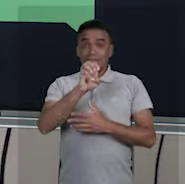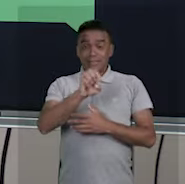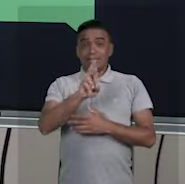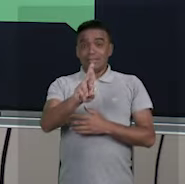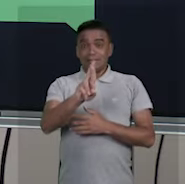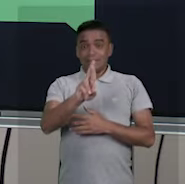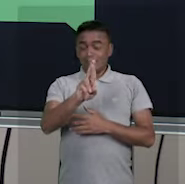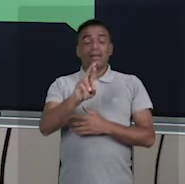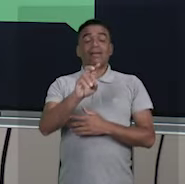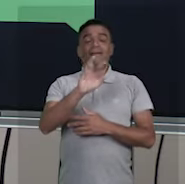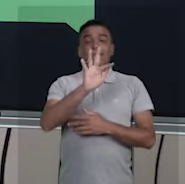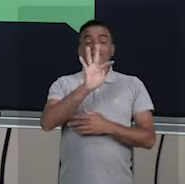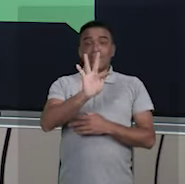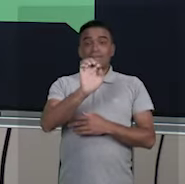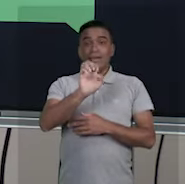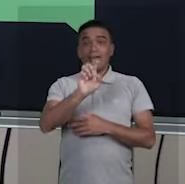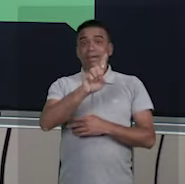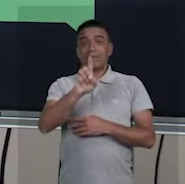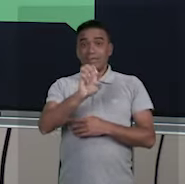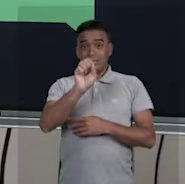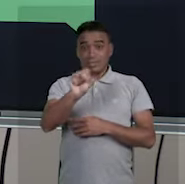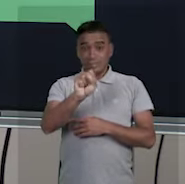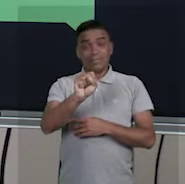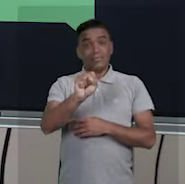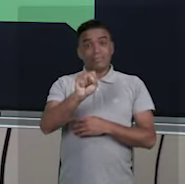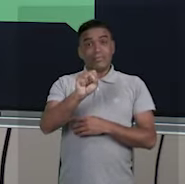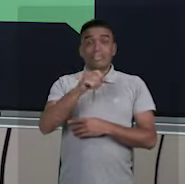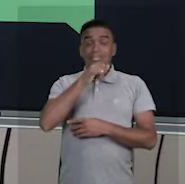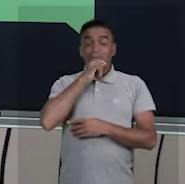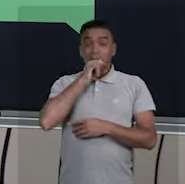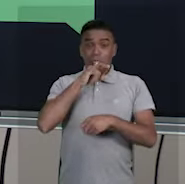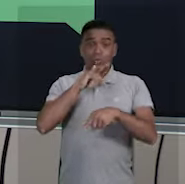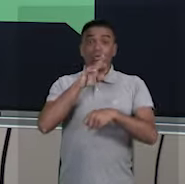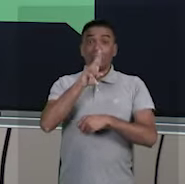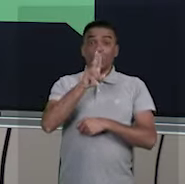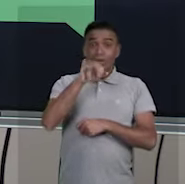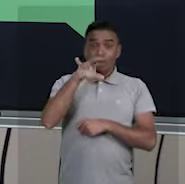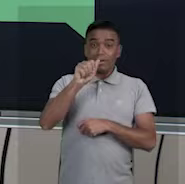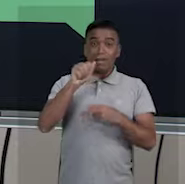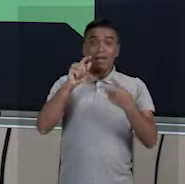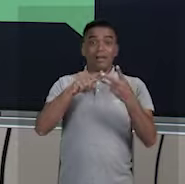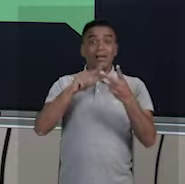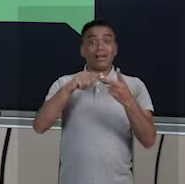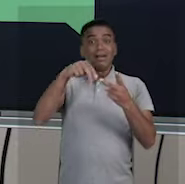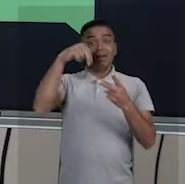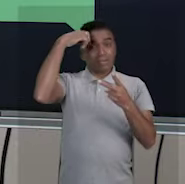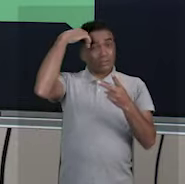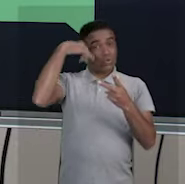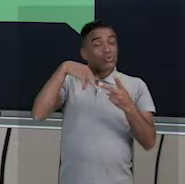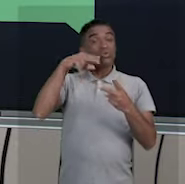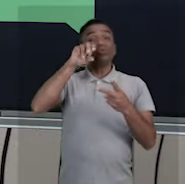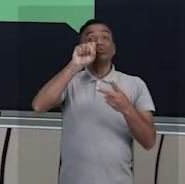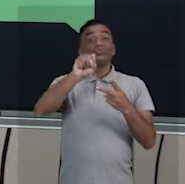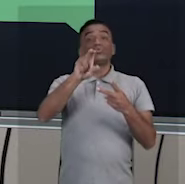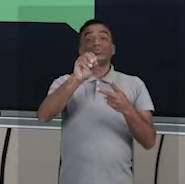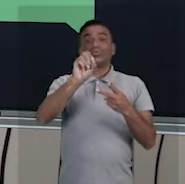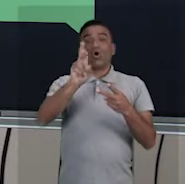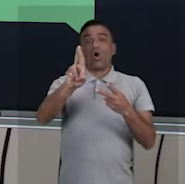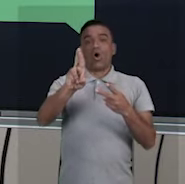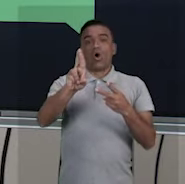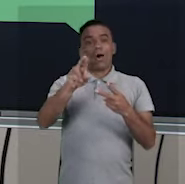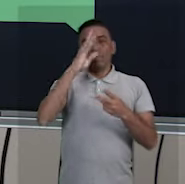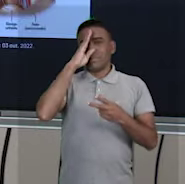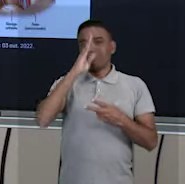vezes confunde isso. A excreta a gente deixa para urina, suor, que são as principais excreções do nosso